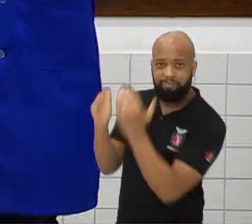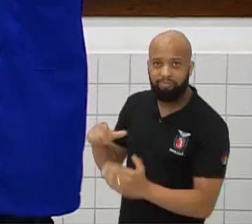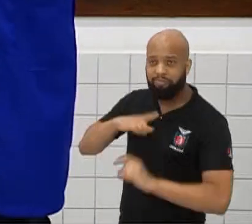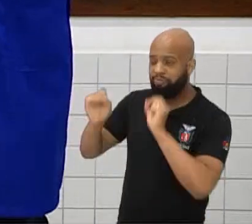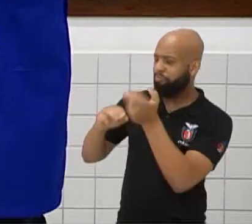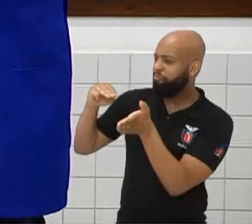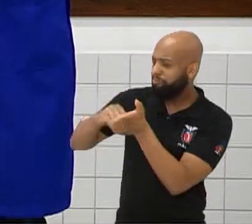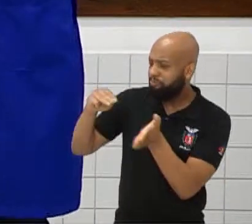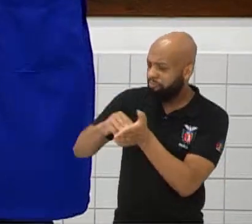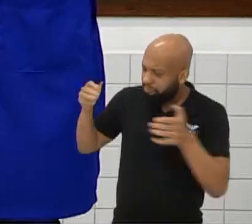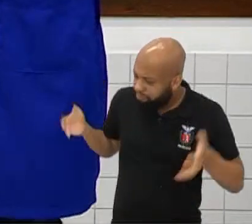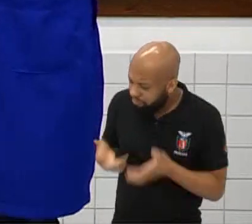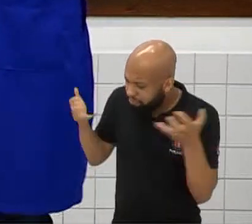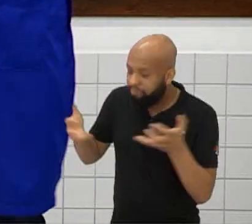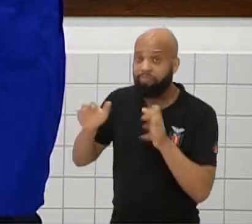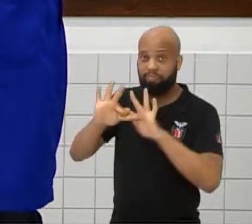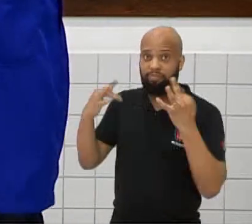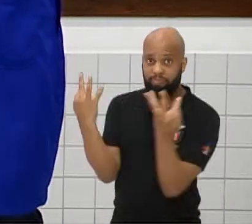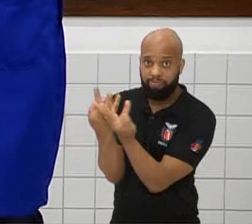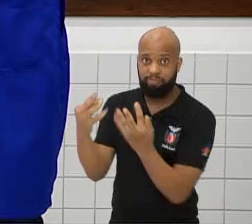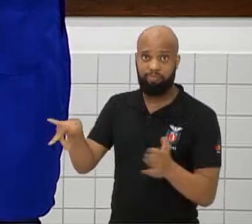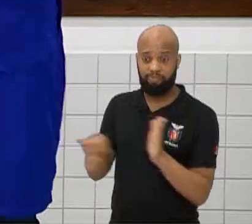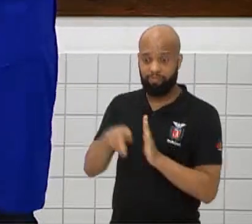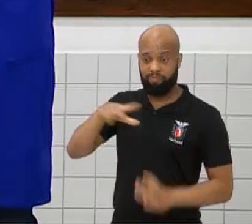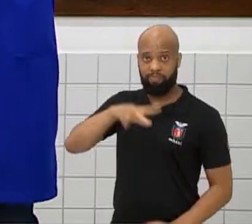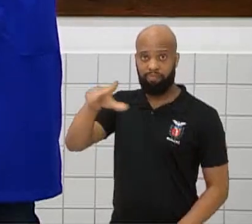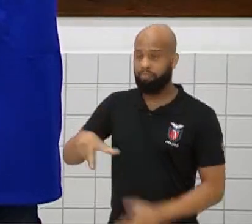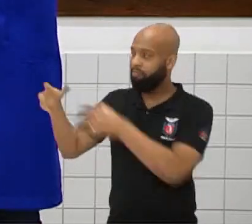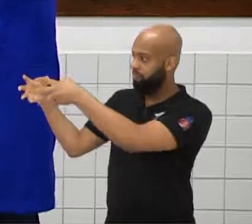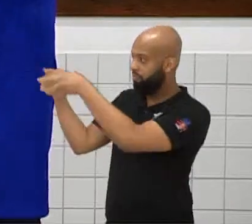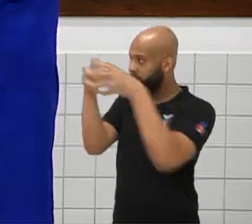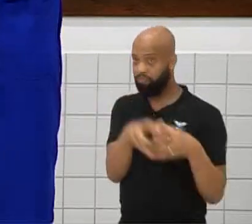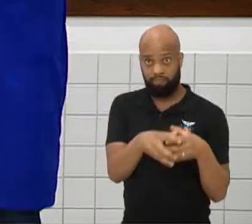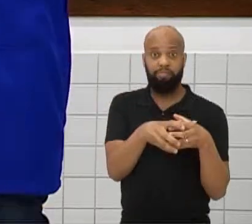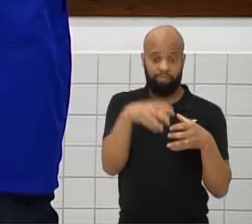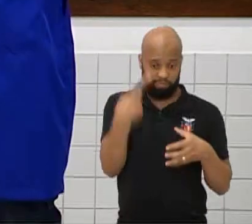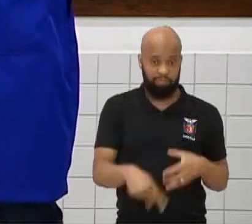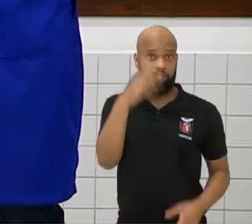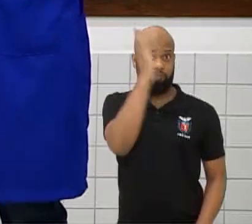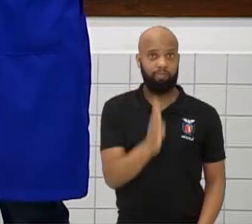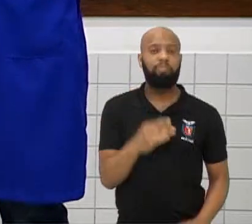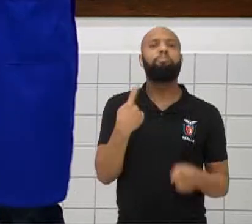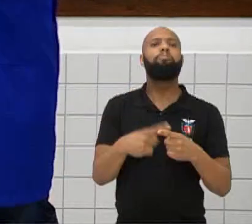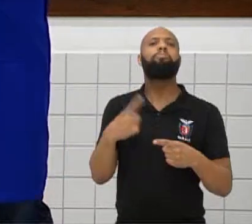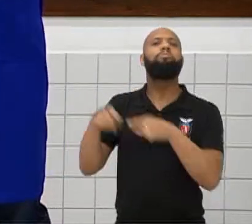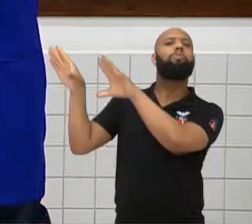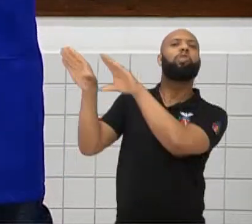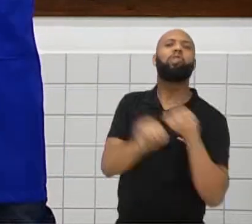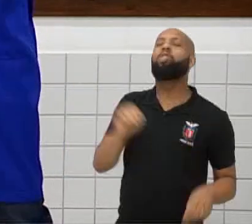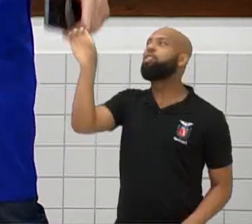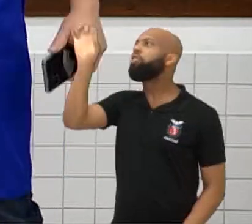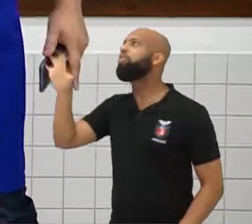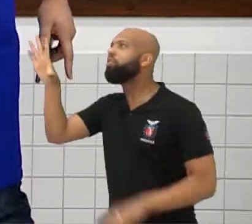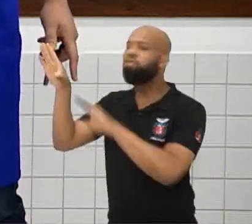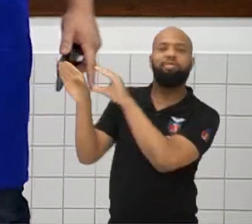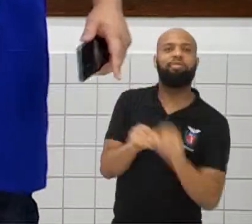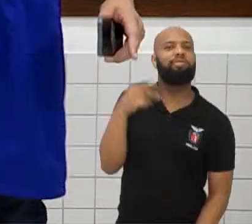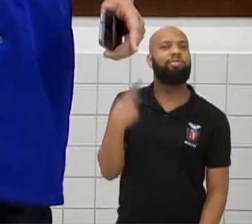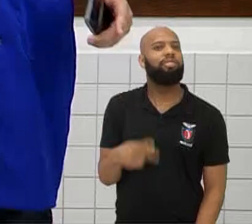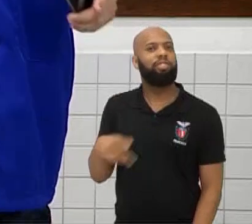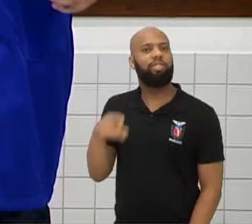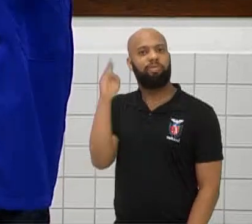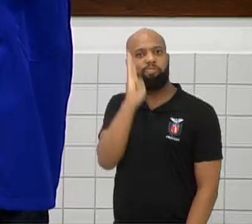os motivos que fizeram a família real portuguesa se mudar de Portugal para o Brasil. Mudança aí liderada